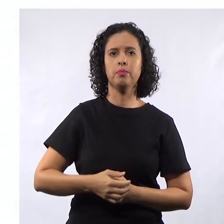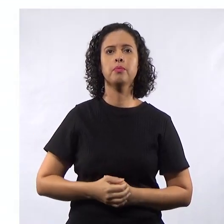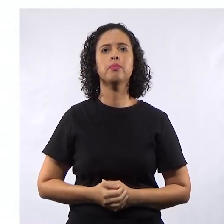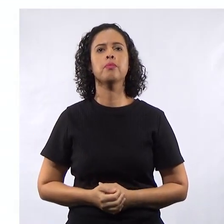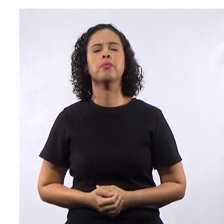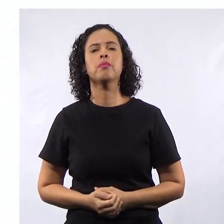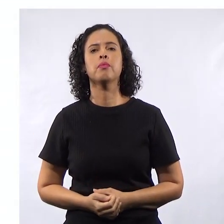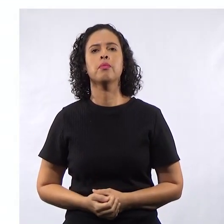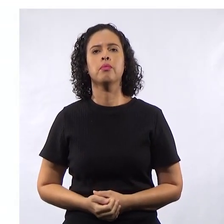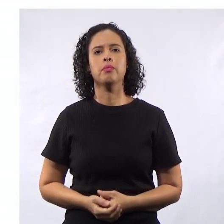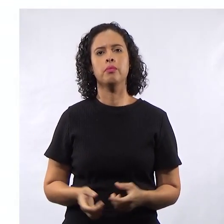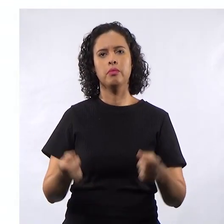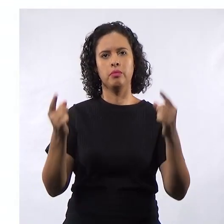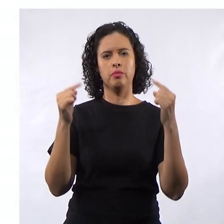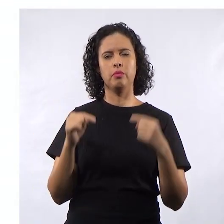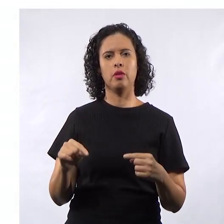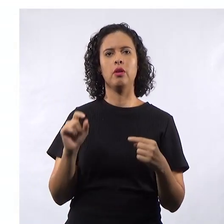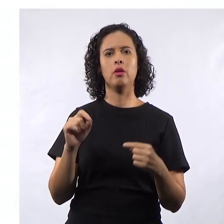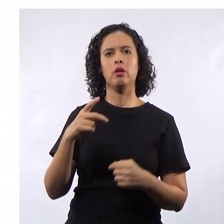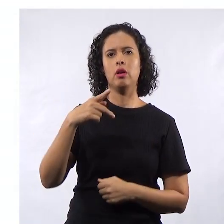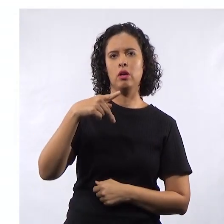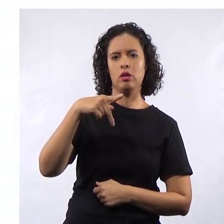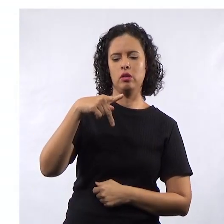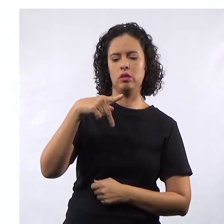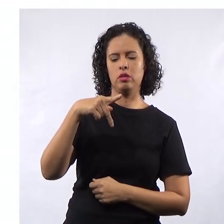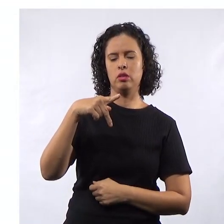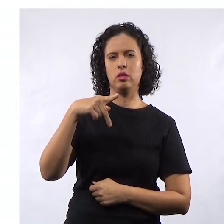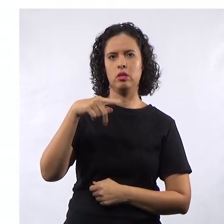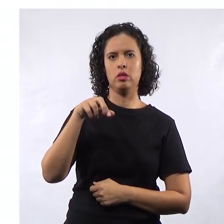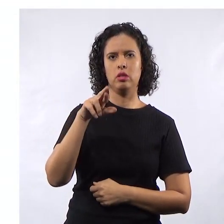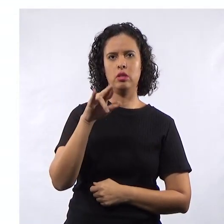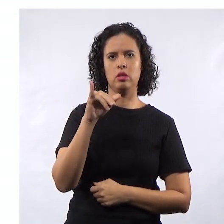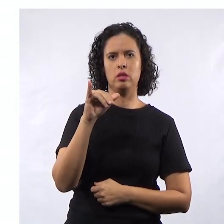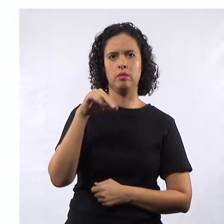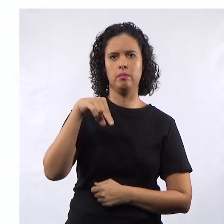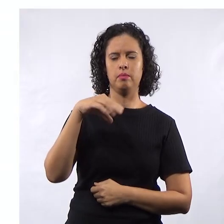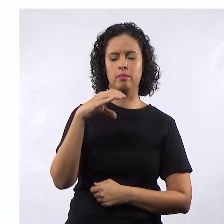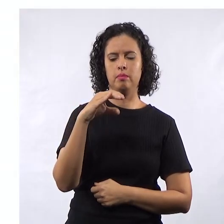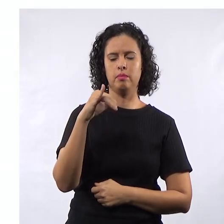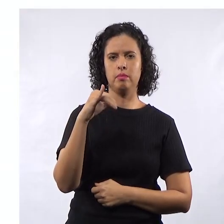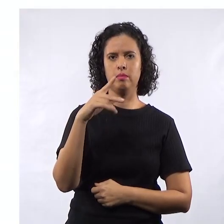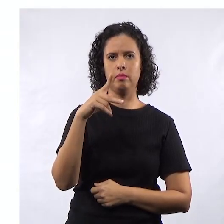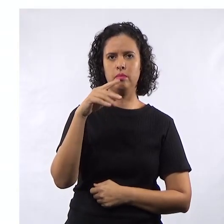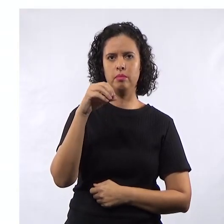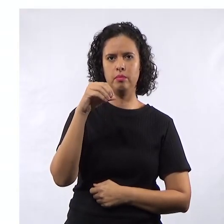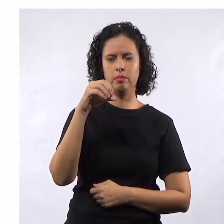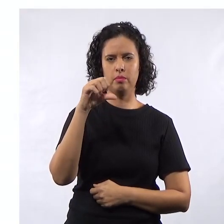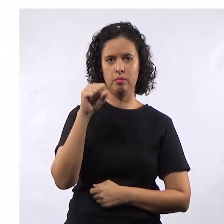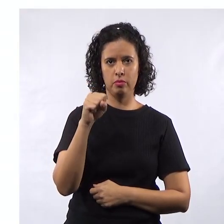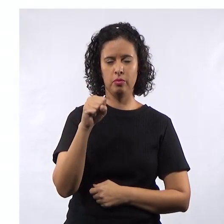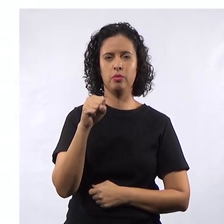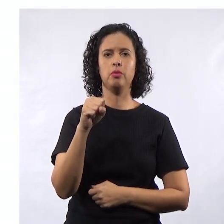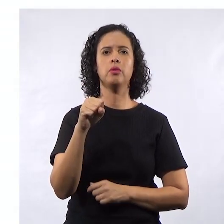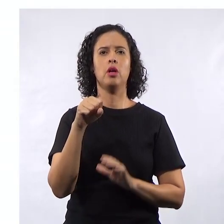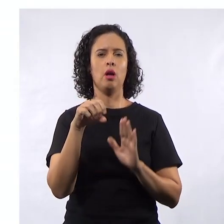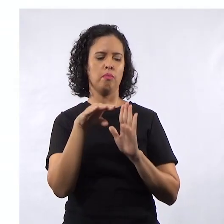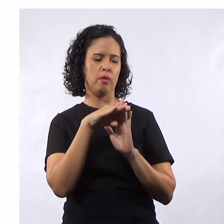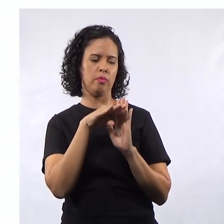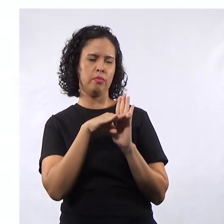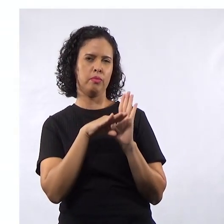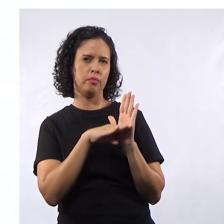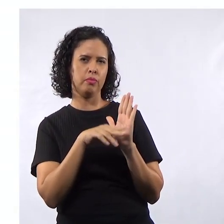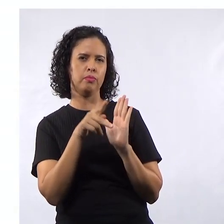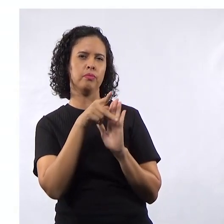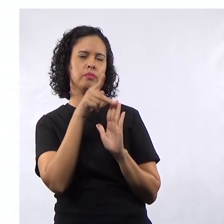os princípios, como vocês já sabem, né, que são os princípios que são verdadeiros alicerces aí do nosso ordenamento jurídico. Nós temos